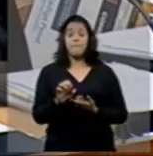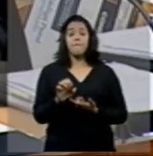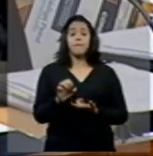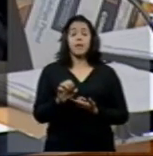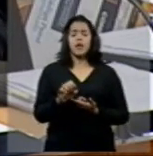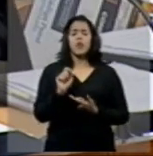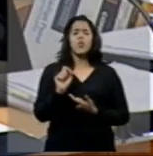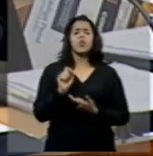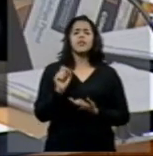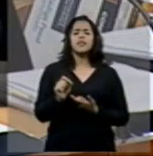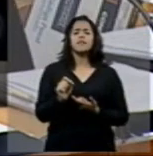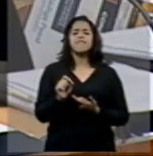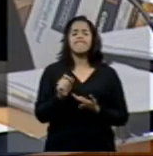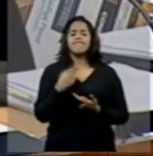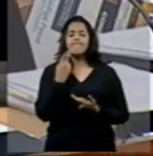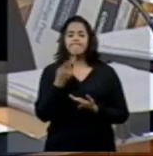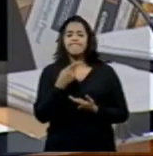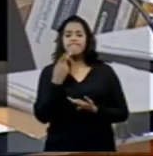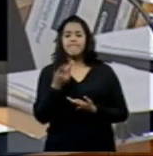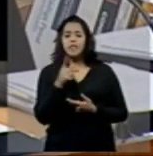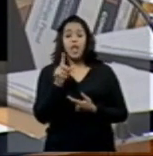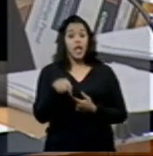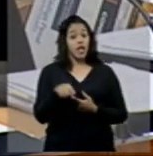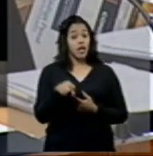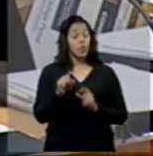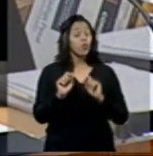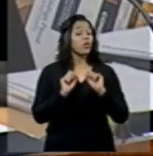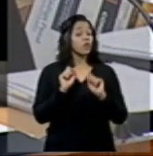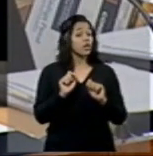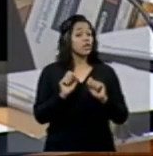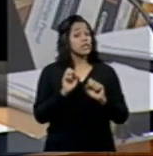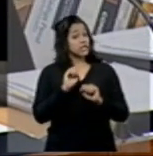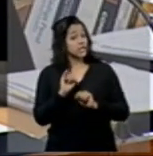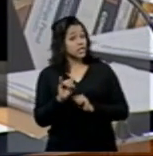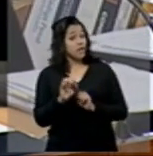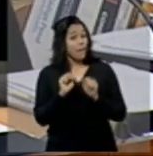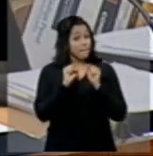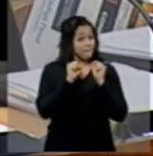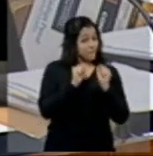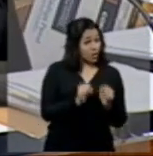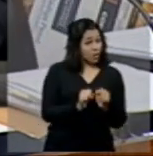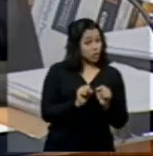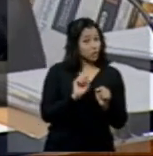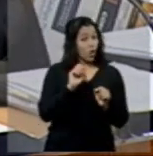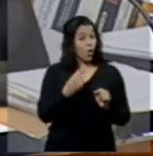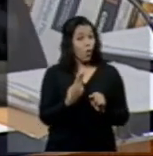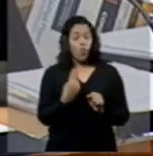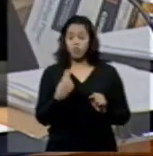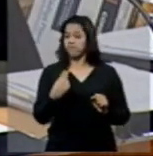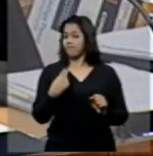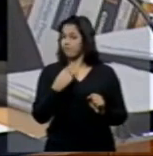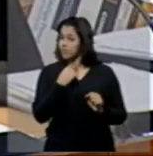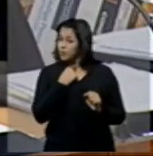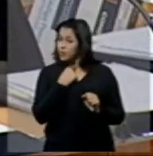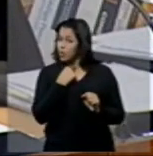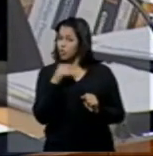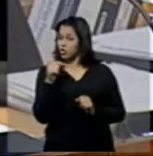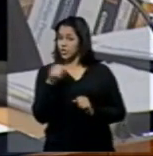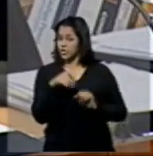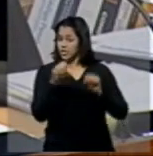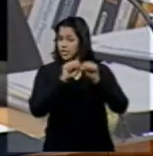que se trata é a possibilidade ou não de um sistema de